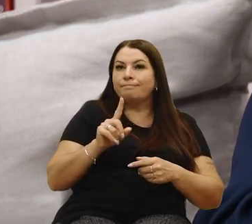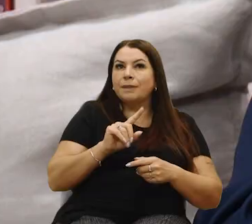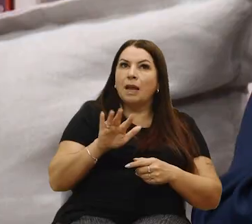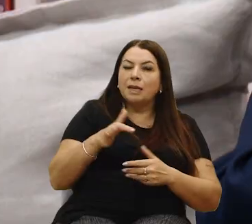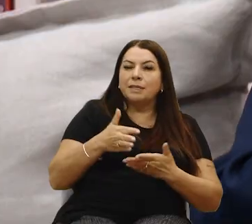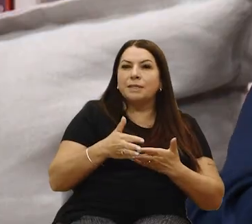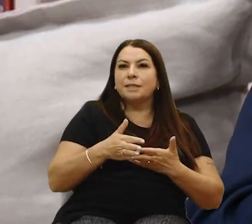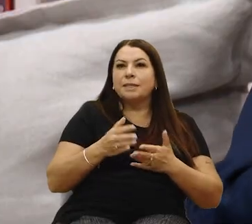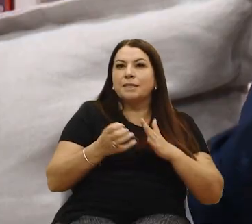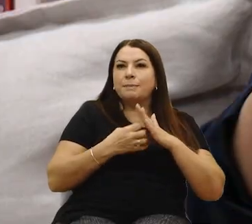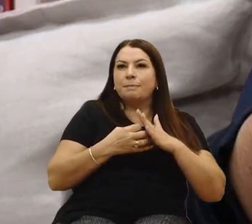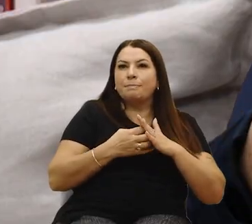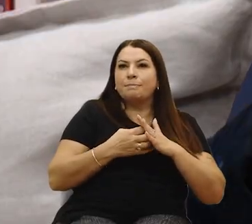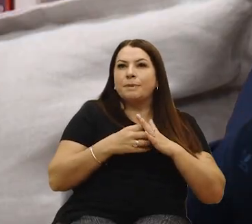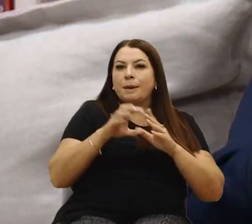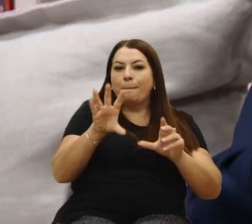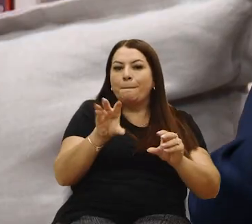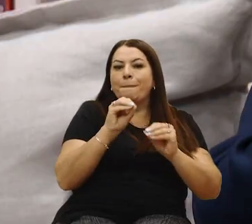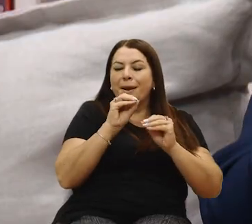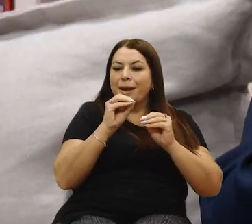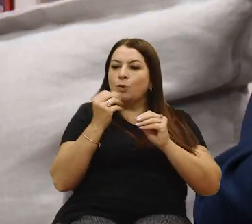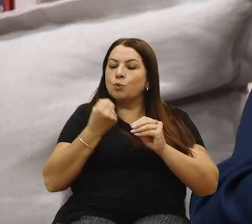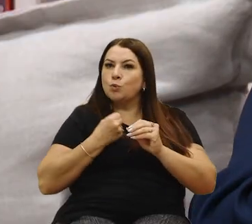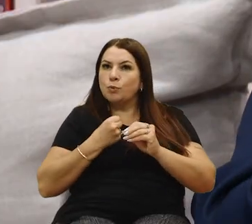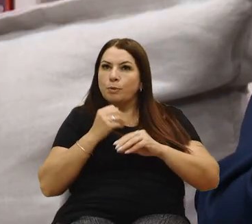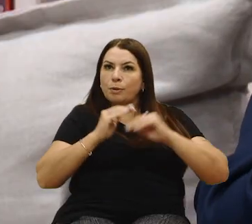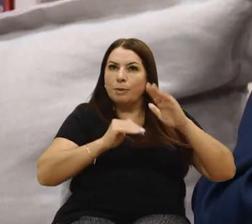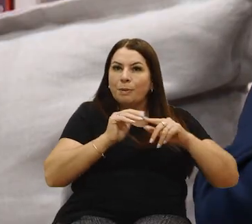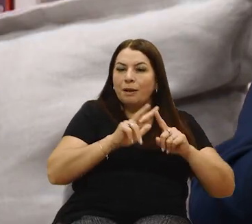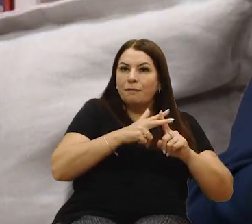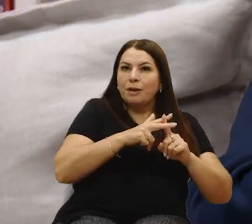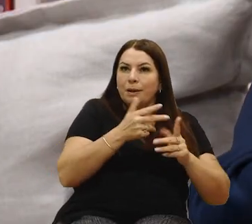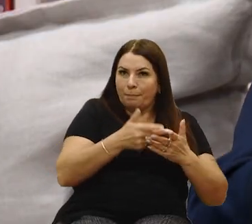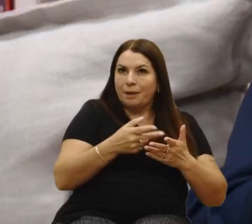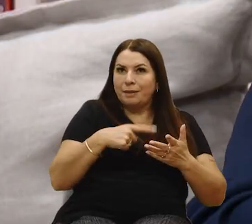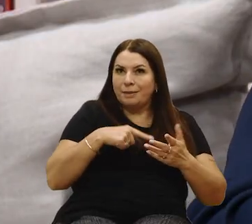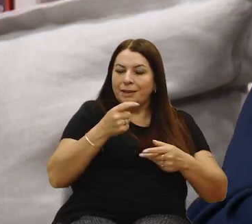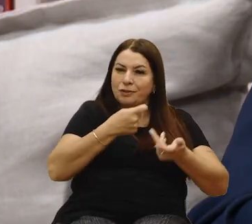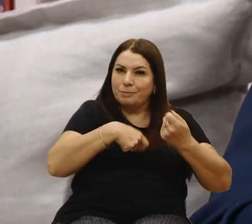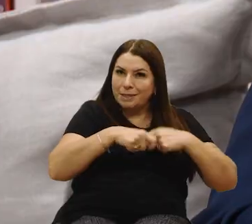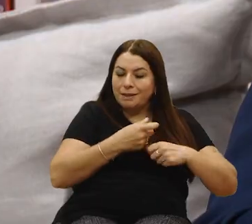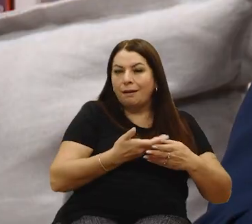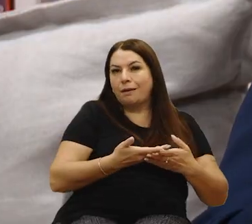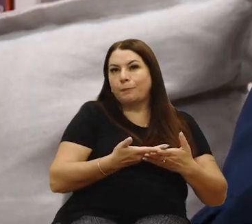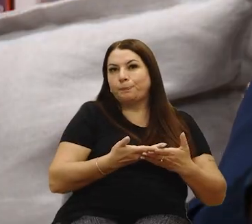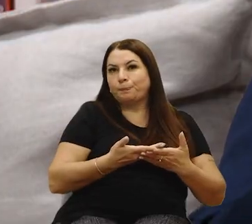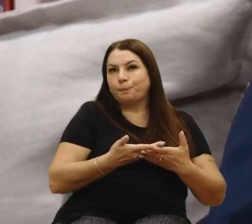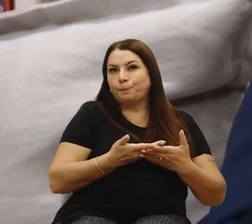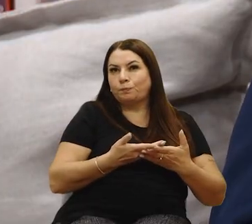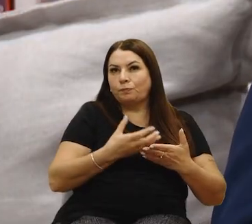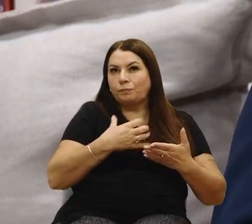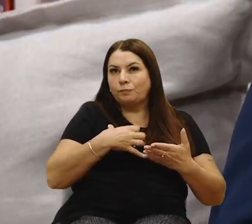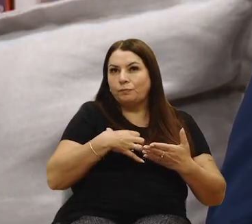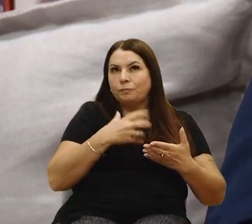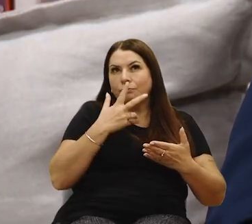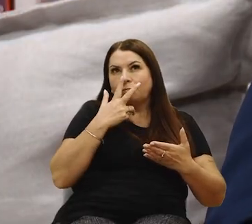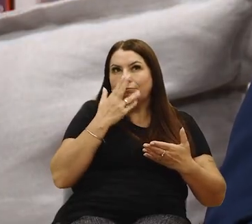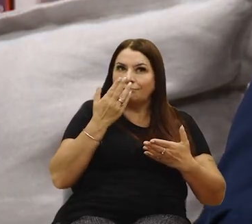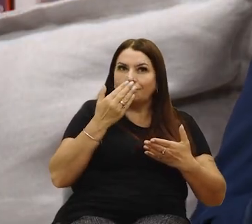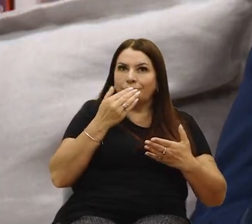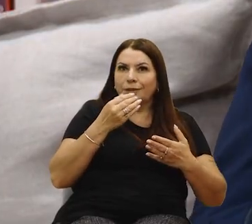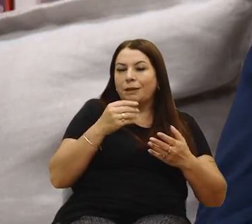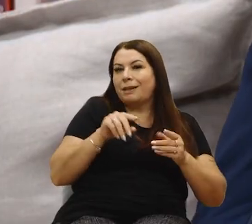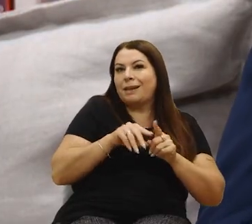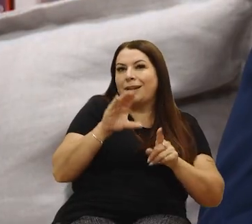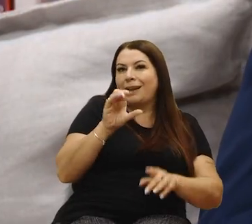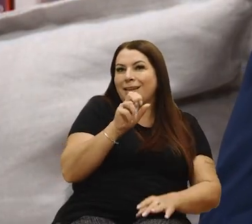muitas vezes a empresa pega, aplica, né, com aquela ferramenta que é administrada de forma caseira, e se